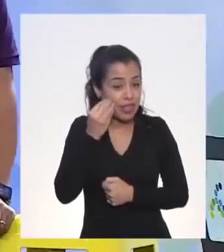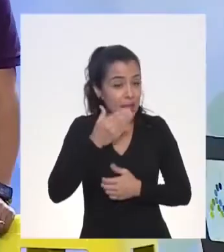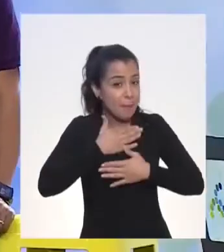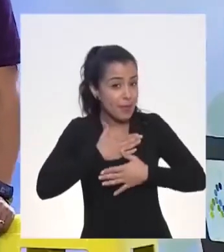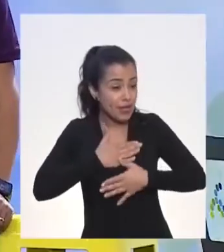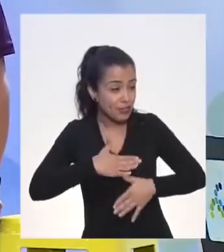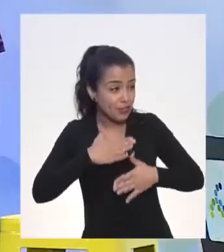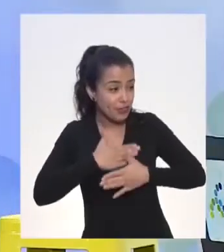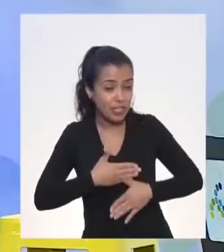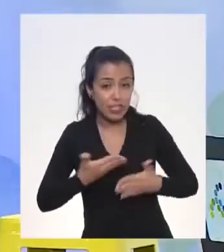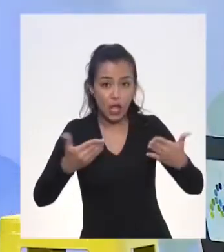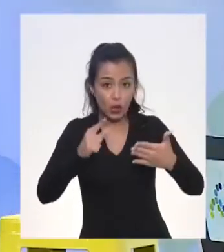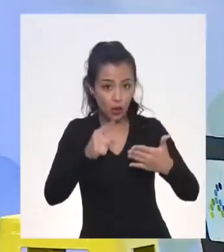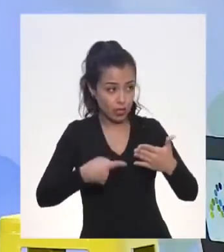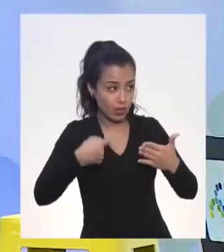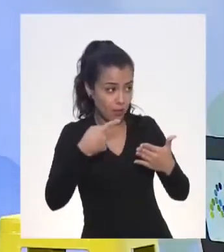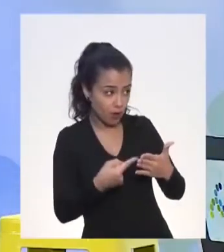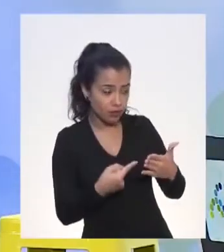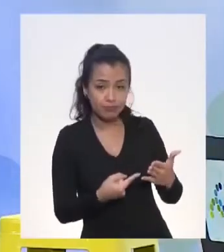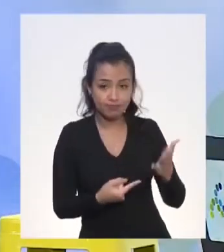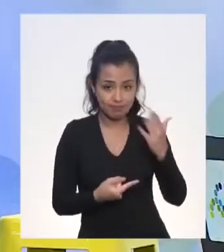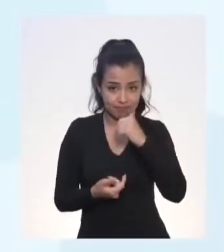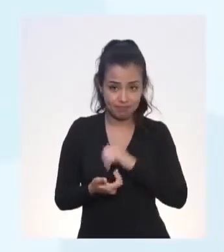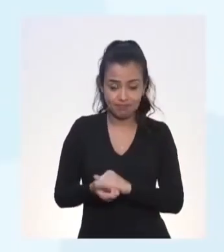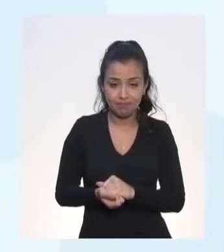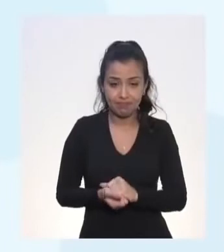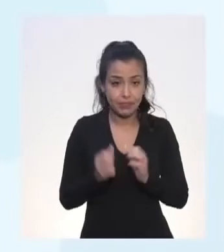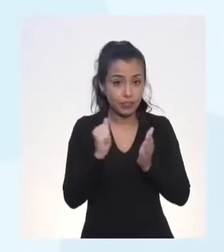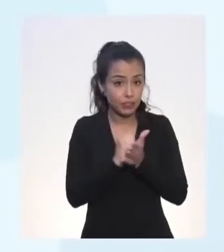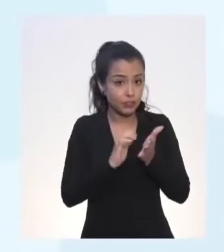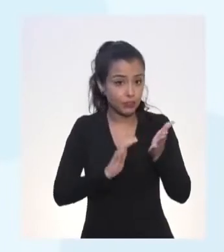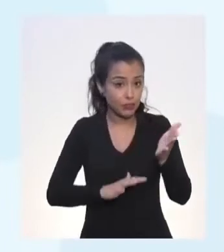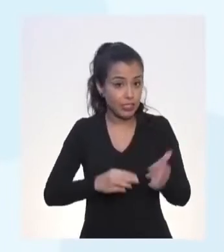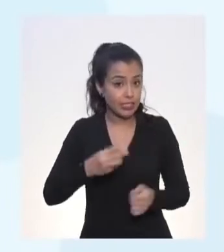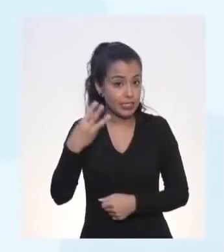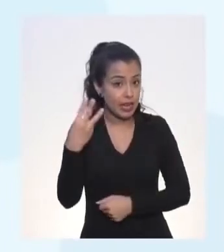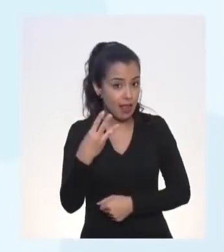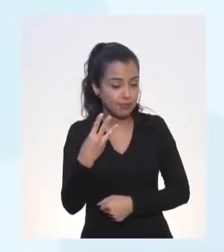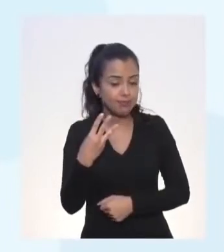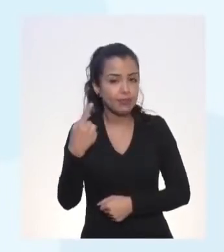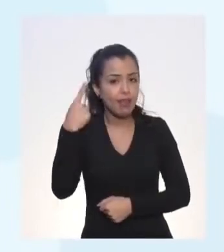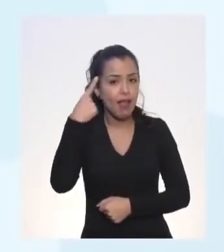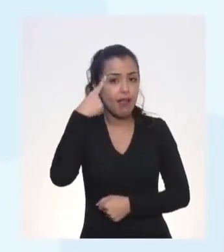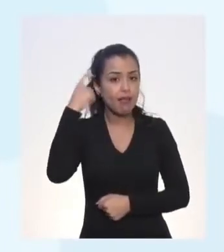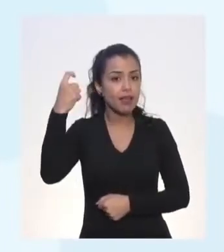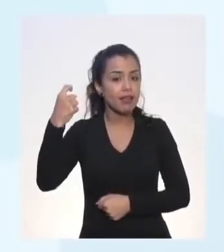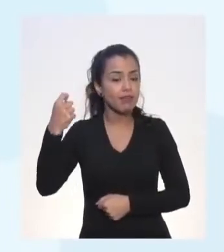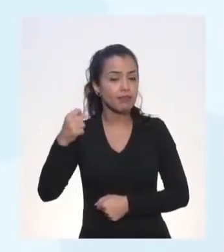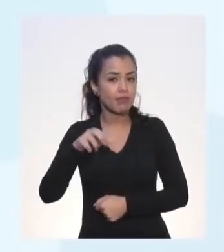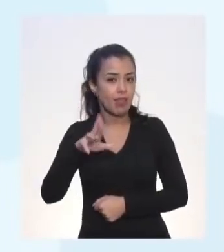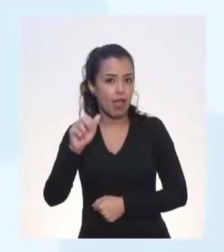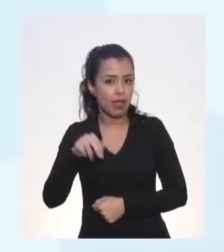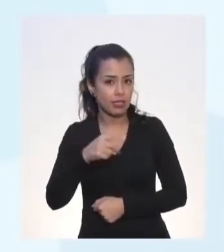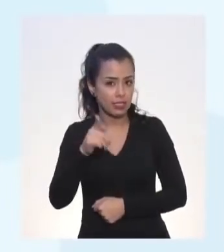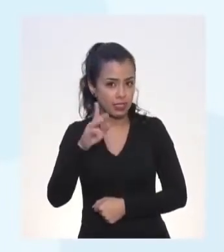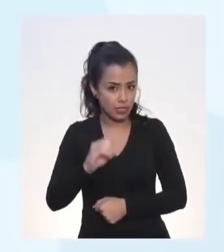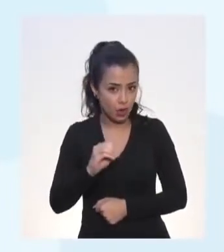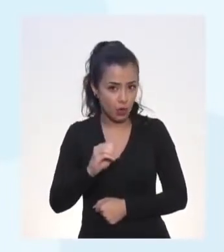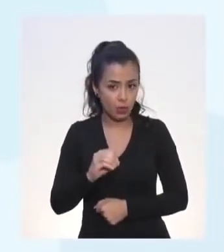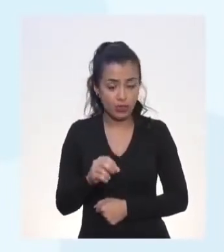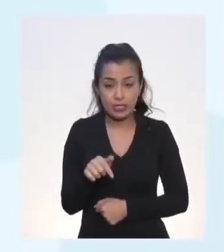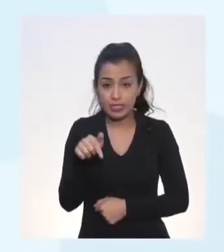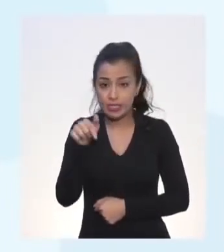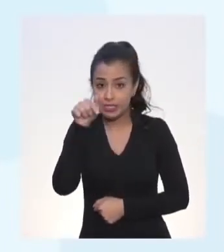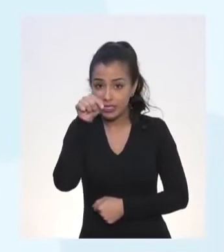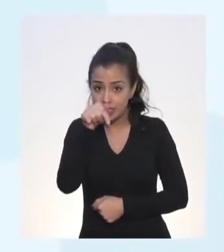Vamos na sequência, Tony? Bora. Ok. Atividade 3. Crie 2 razões equivalentes a 7